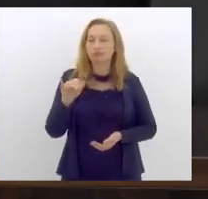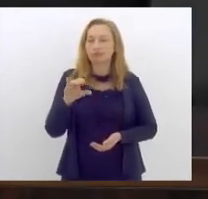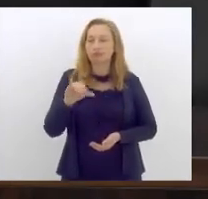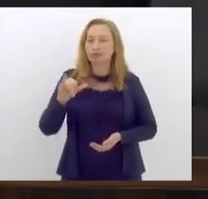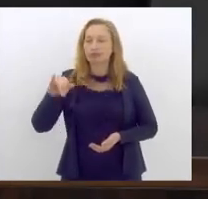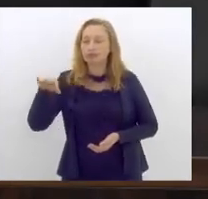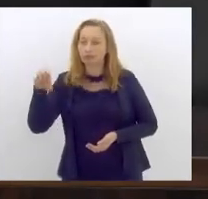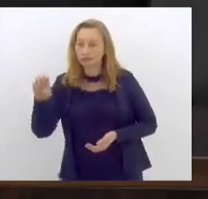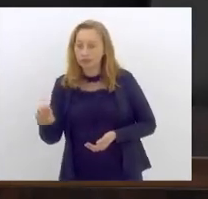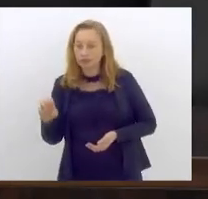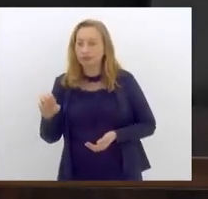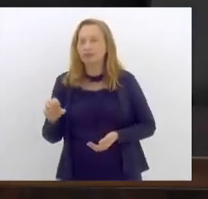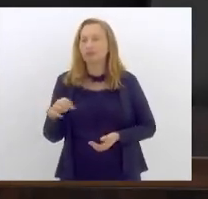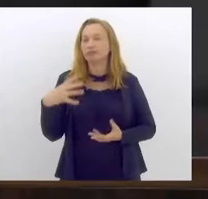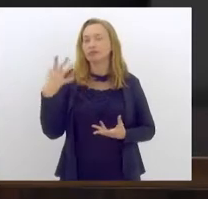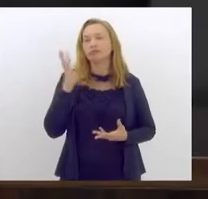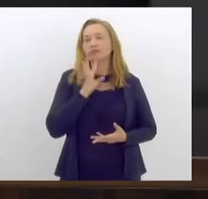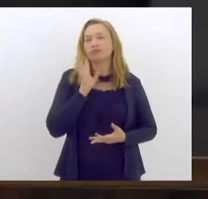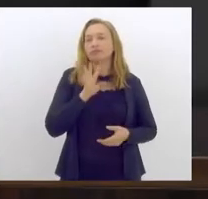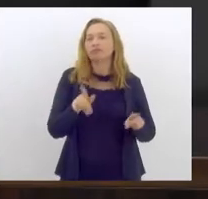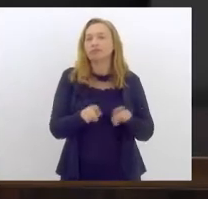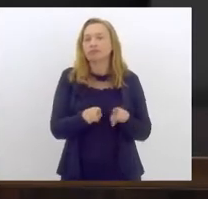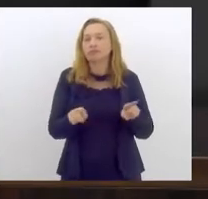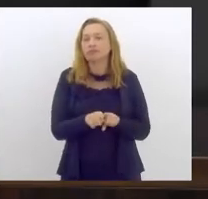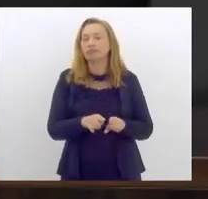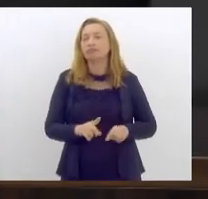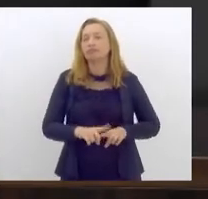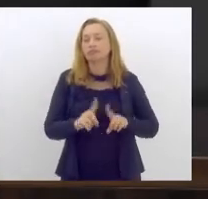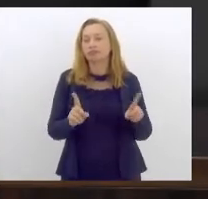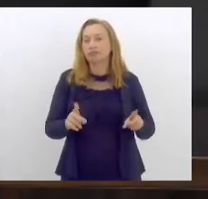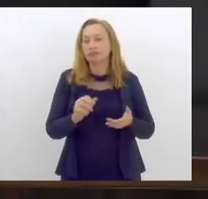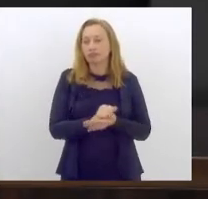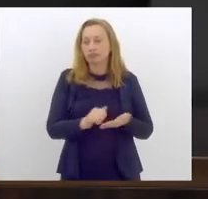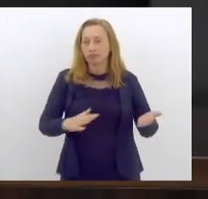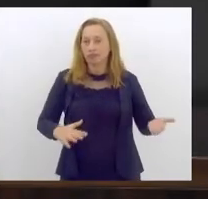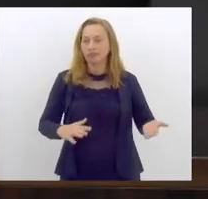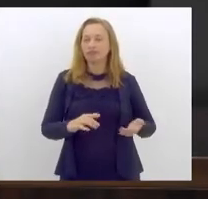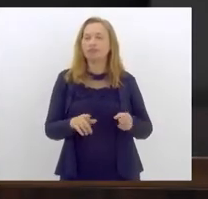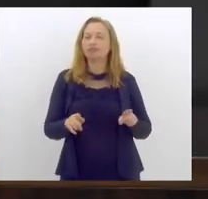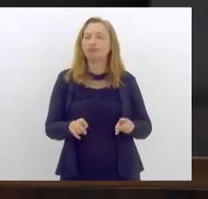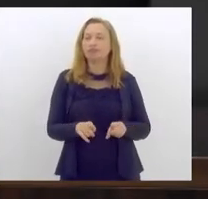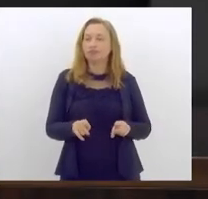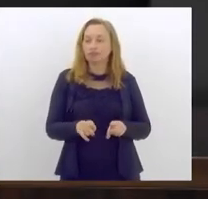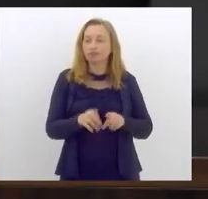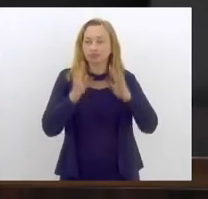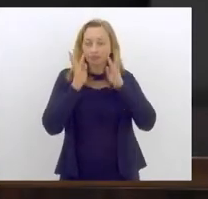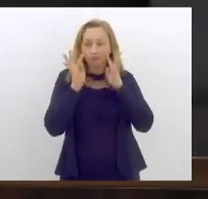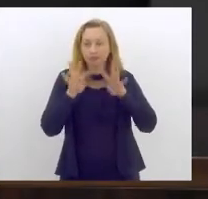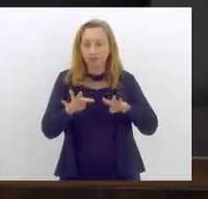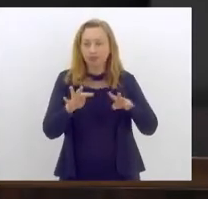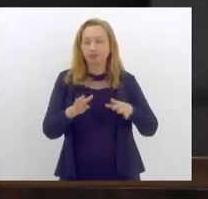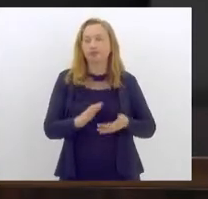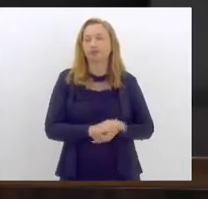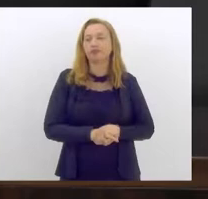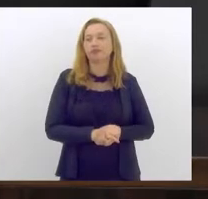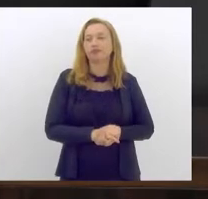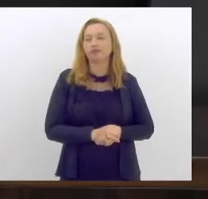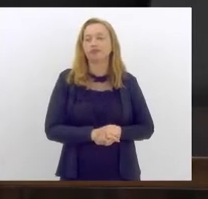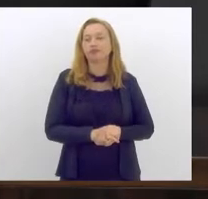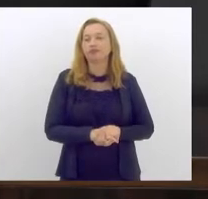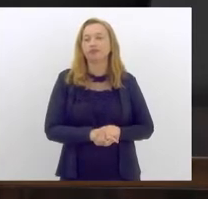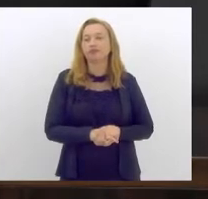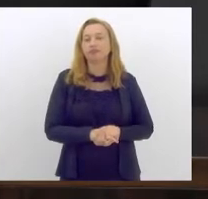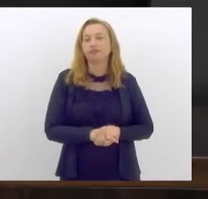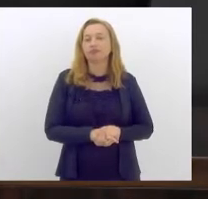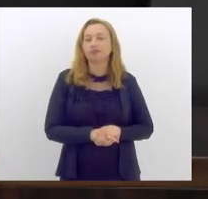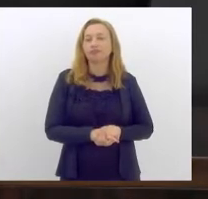vestido de Rosa então foi muito bacana também mas Essas atividades também chama atenção para que a gente Coloque